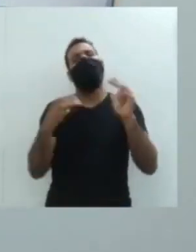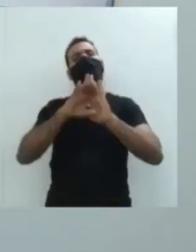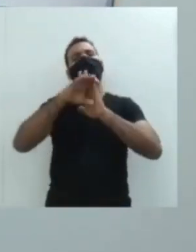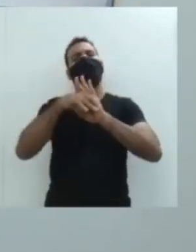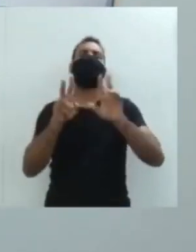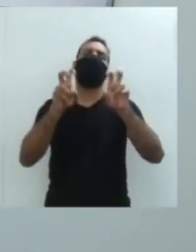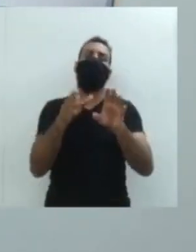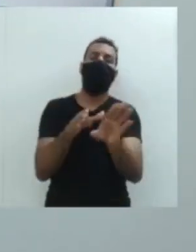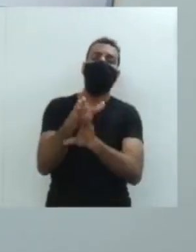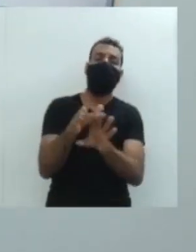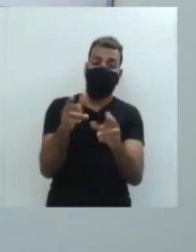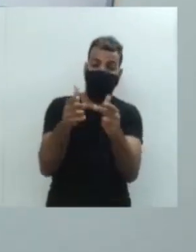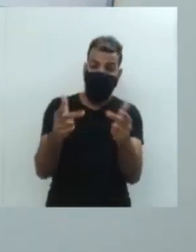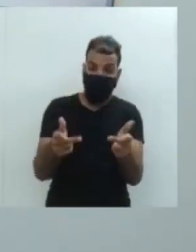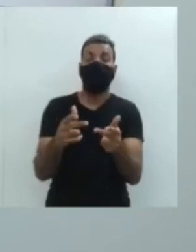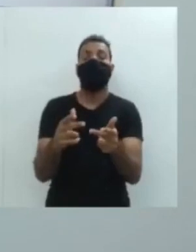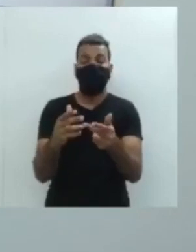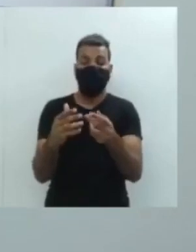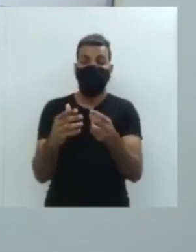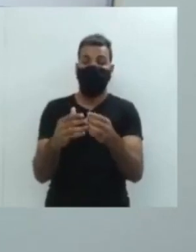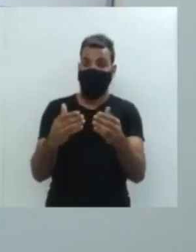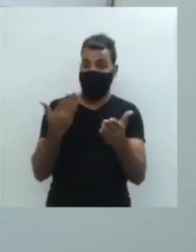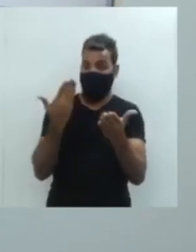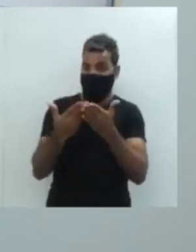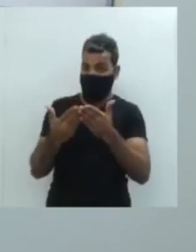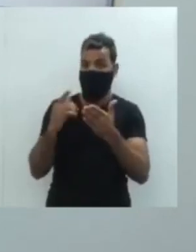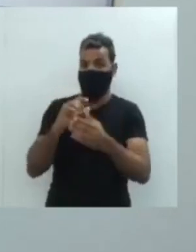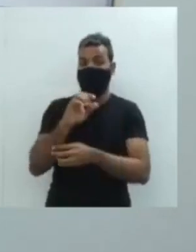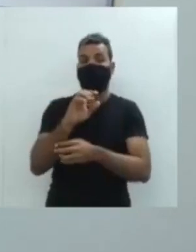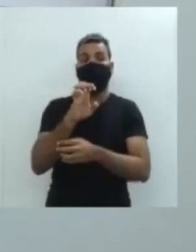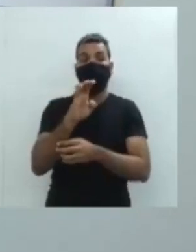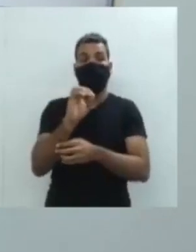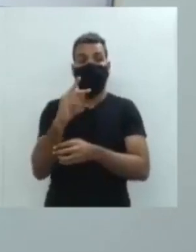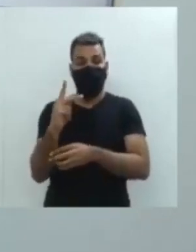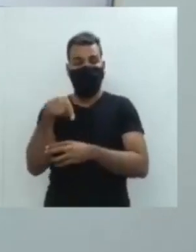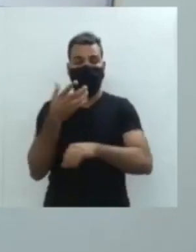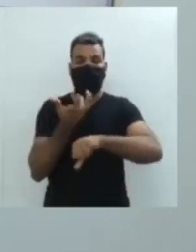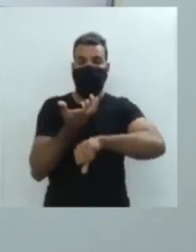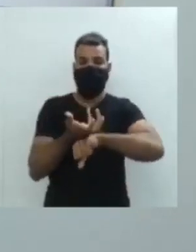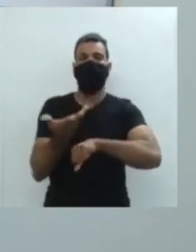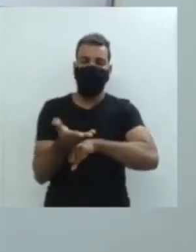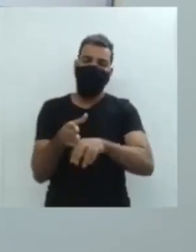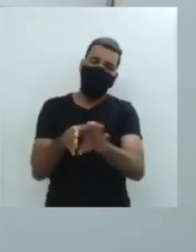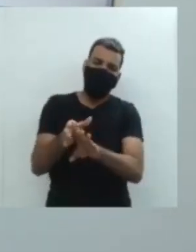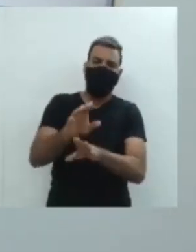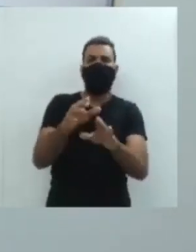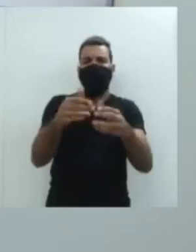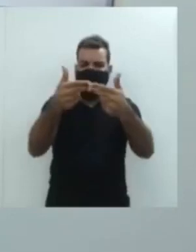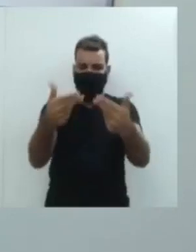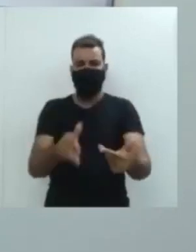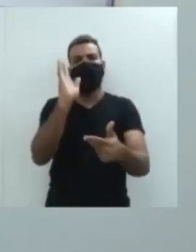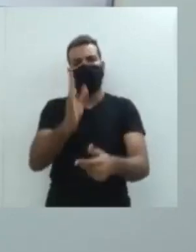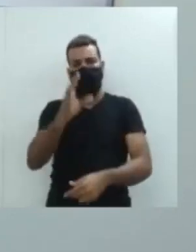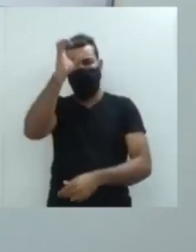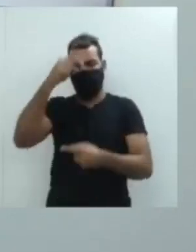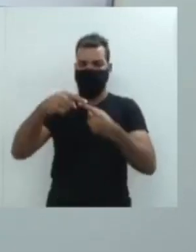da orientação objetos ao longo das videoaulas e do e-book da nossa disciplina de programação web orientada objetos Nós